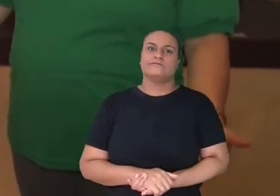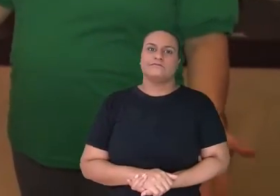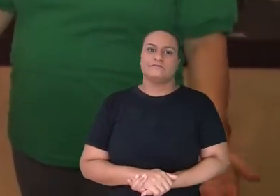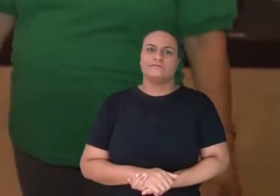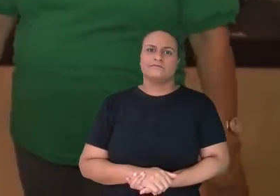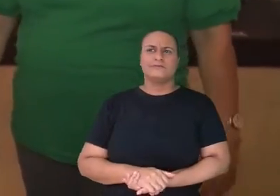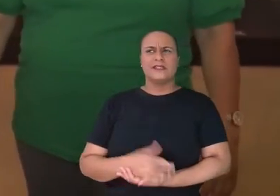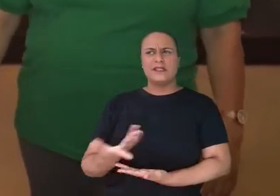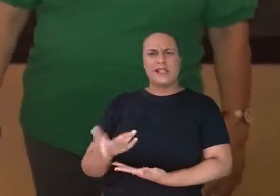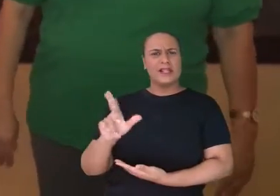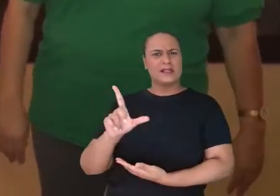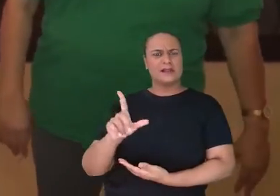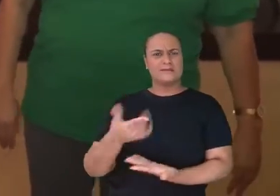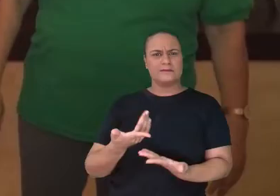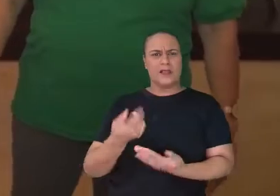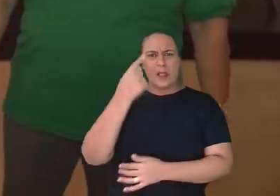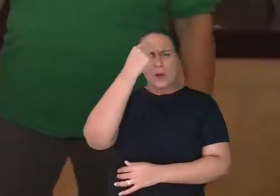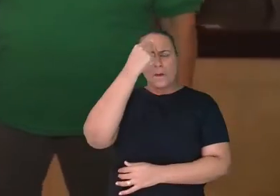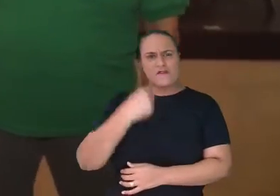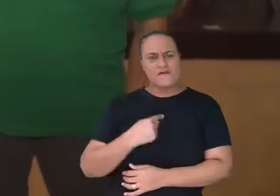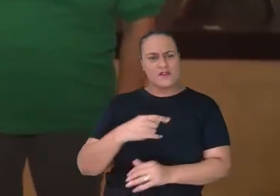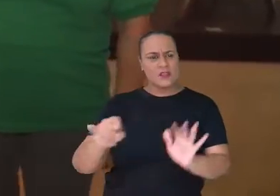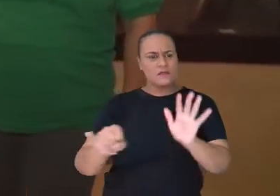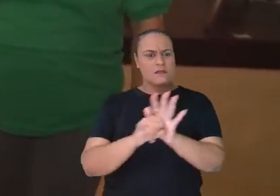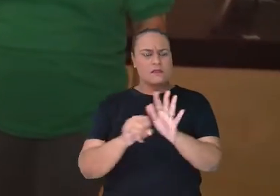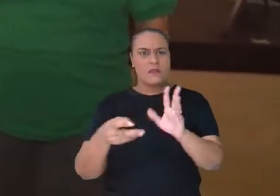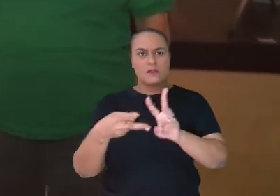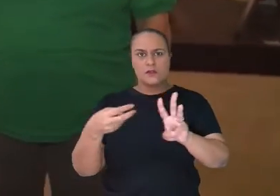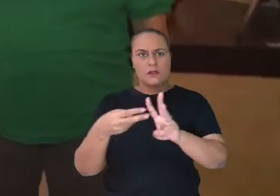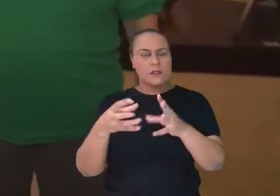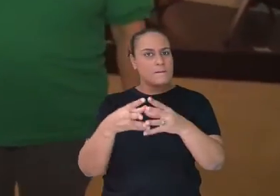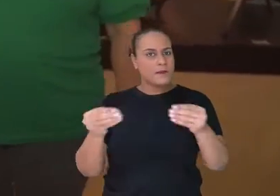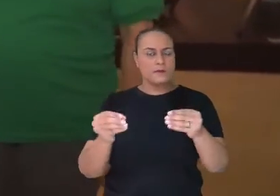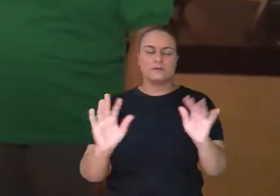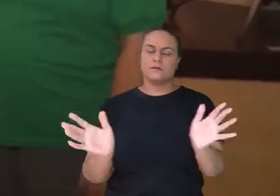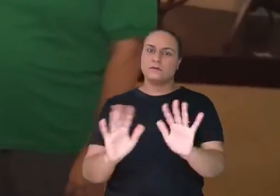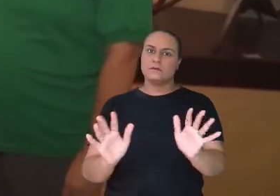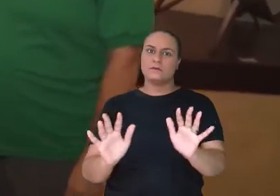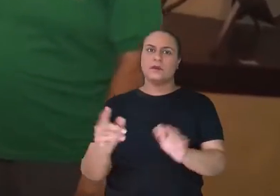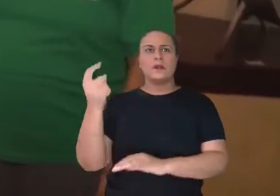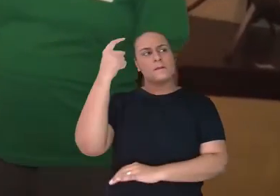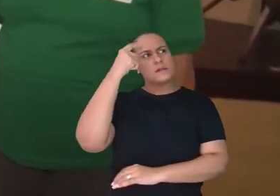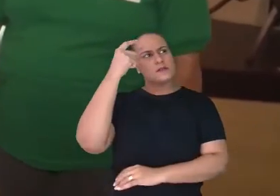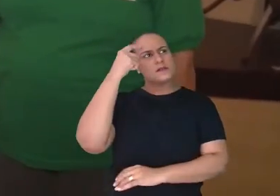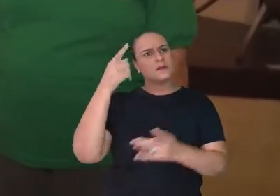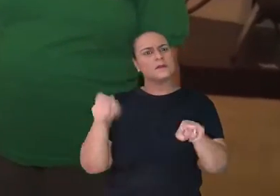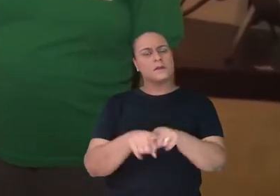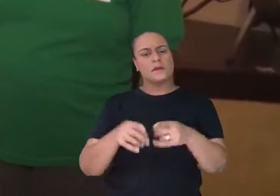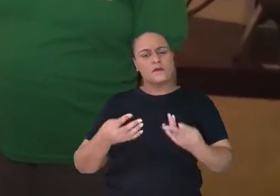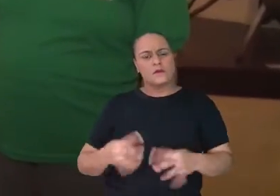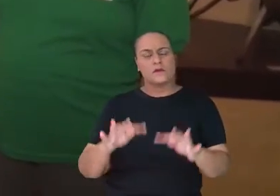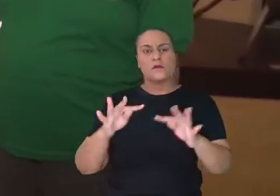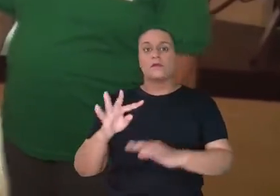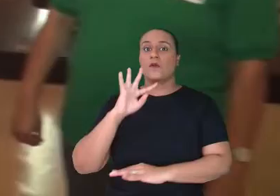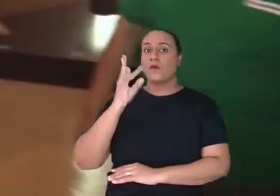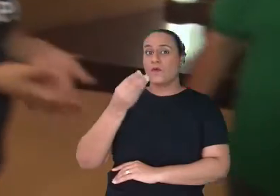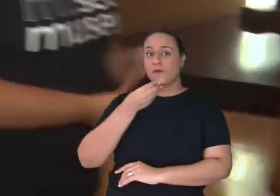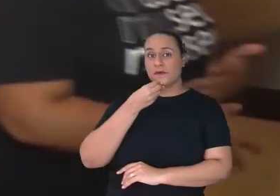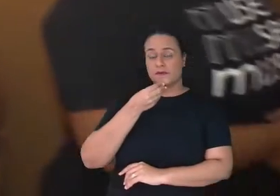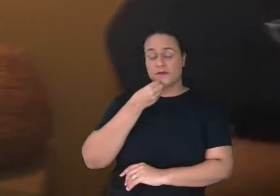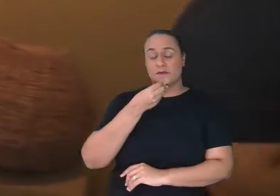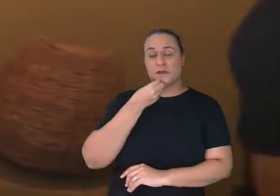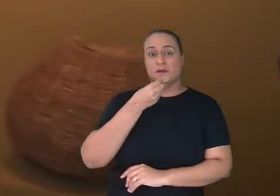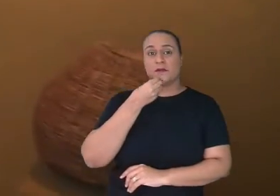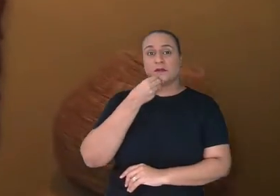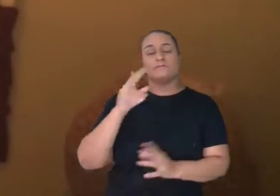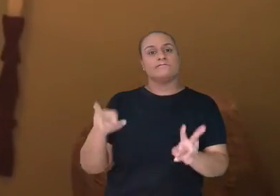menos indígena. E a gente pensar também o próprio conceito de tecnologia. Porque tem muito conhecimento indígena que é utilizado, por exemplo, na produção